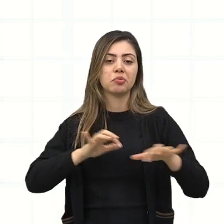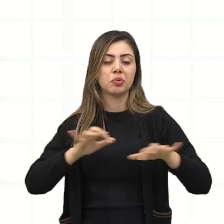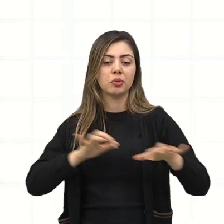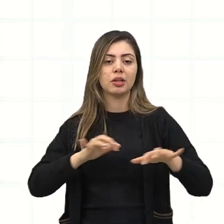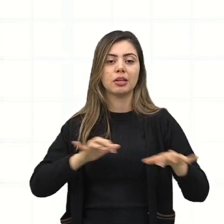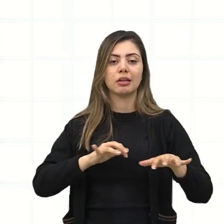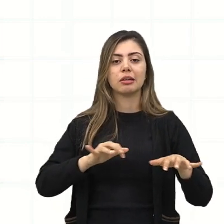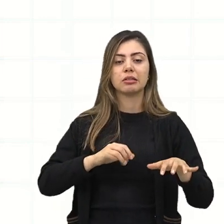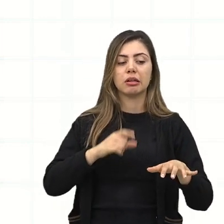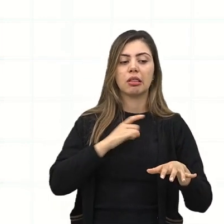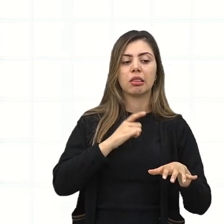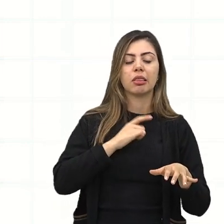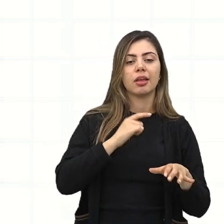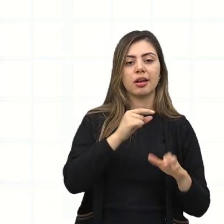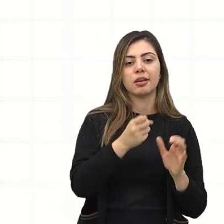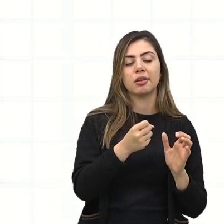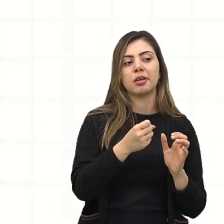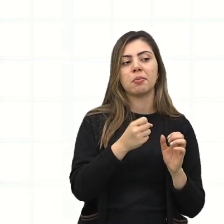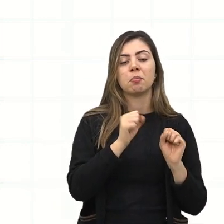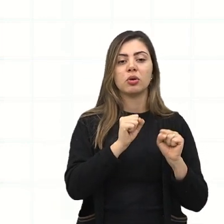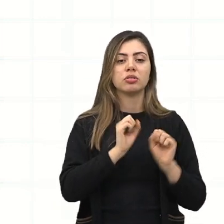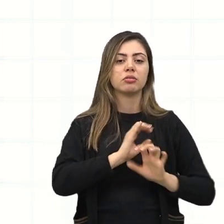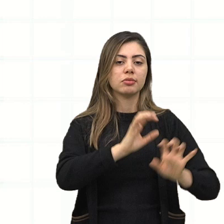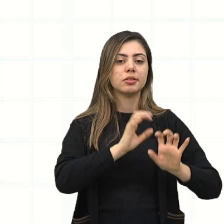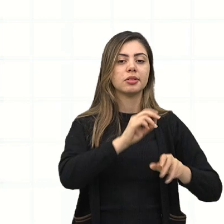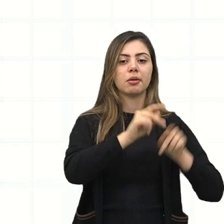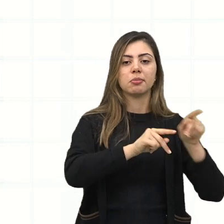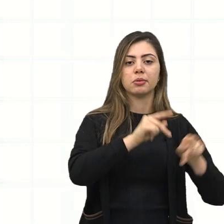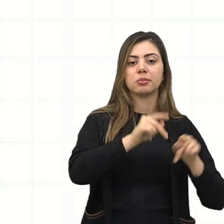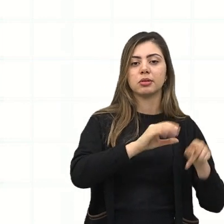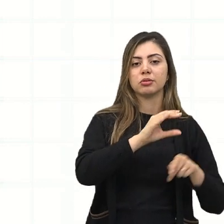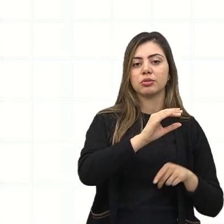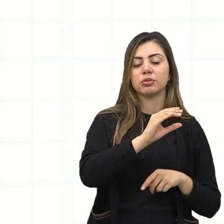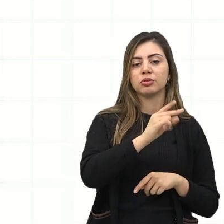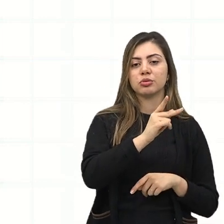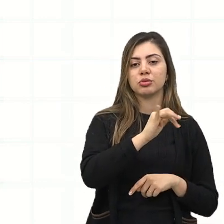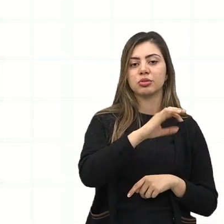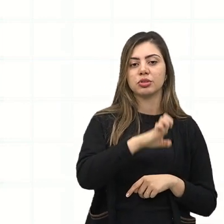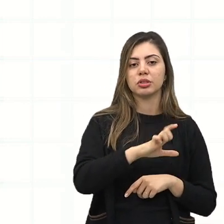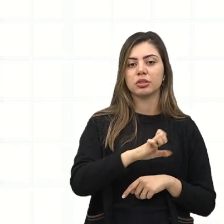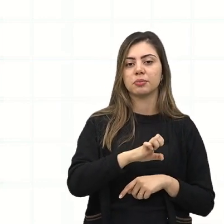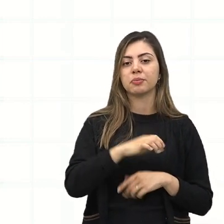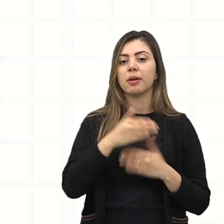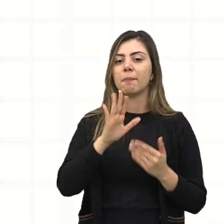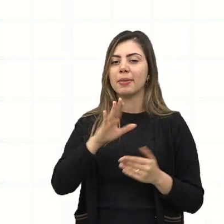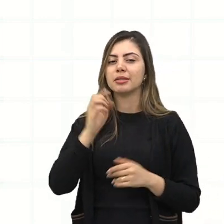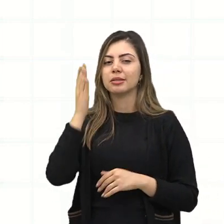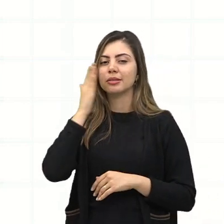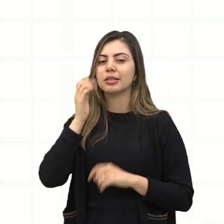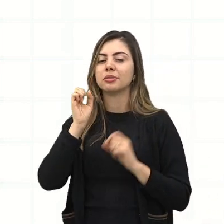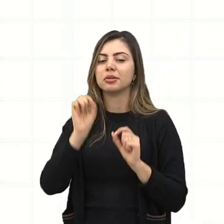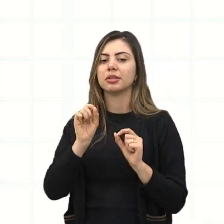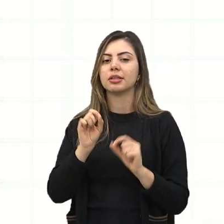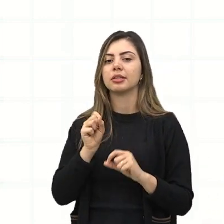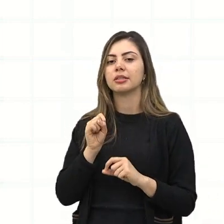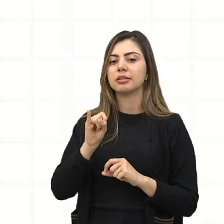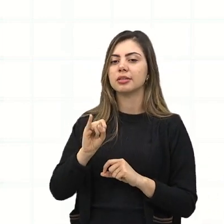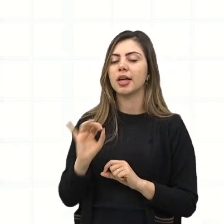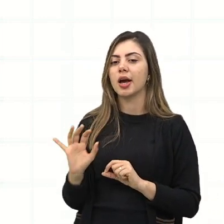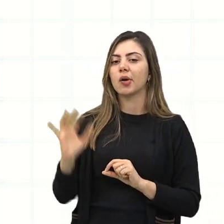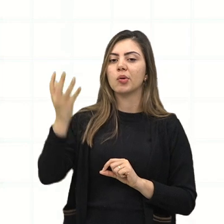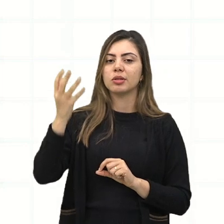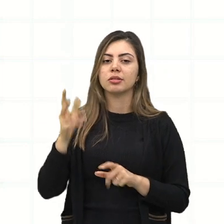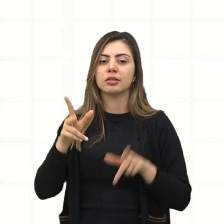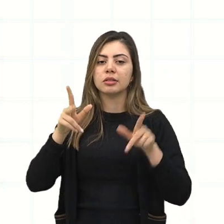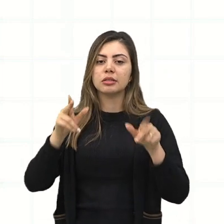terremoto sobre o caráter chileno. Sei que muitos poderosos de nossa terra ficariam mais simpáticos e propensos à filosofia se o